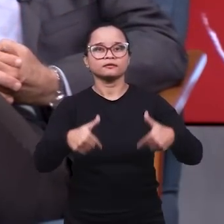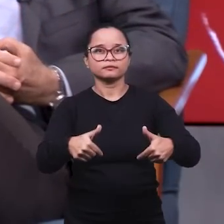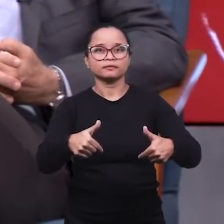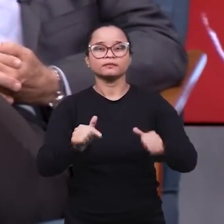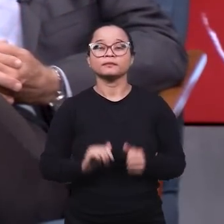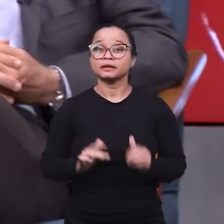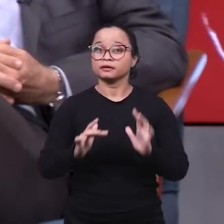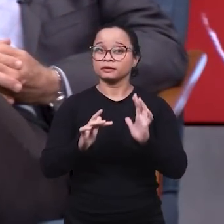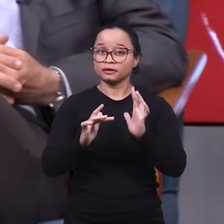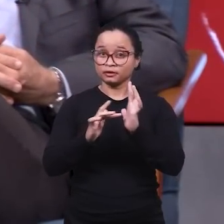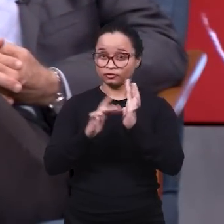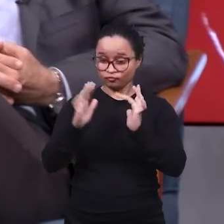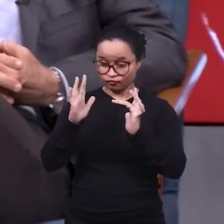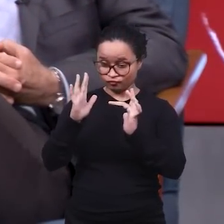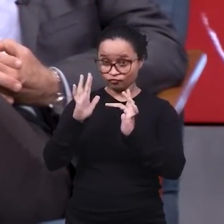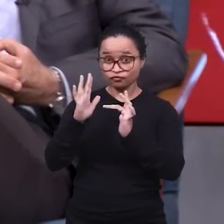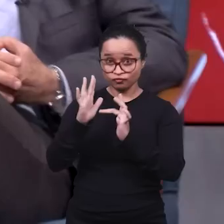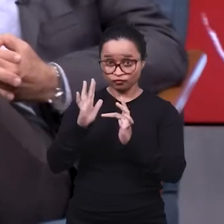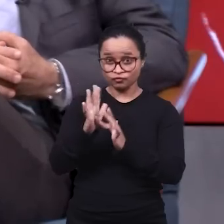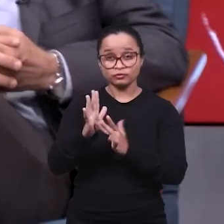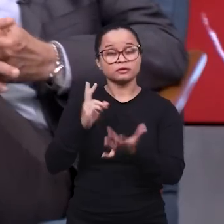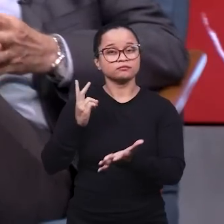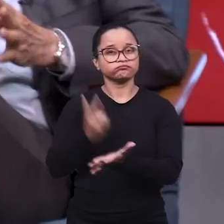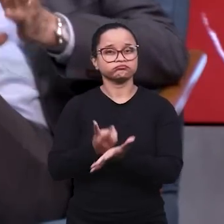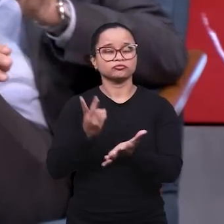esteja vivo, ou seja, Cristo continue sendo cabeça.